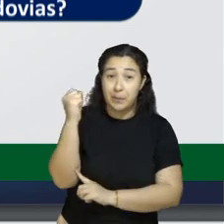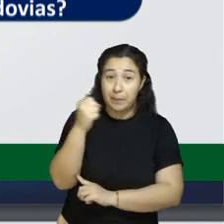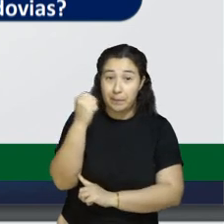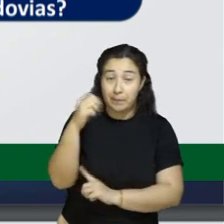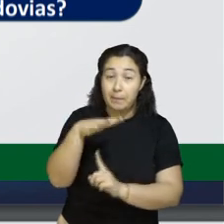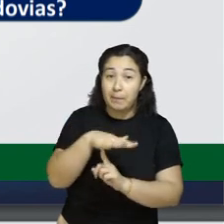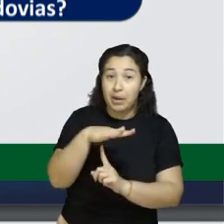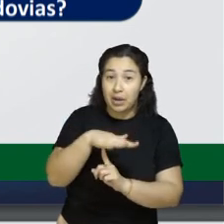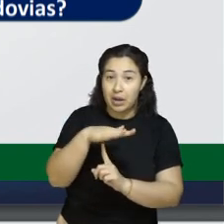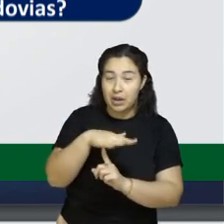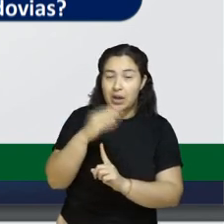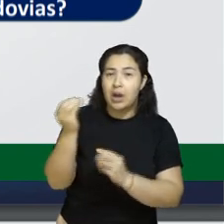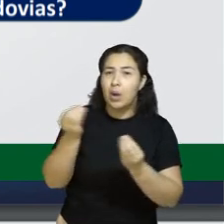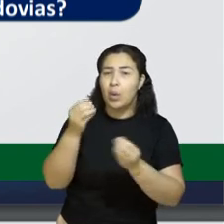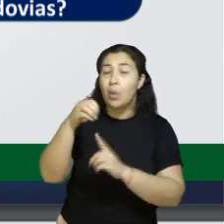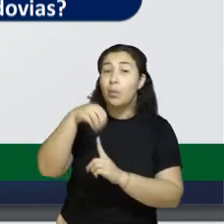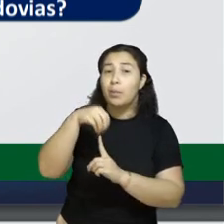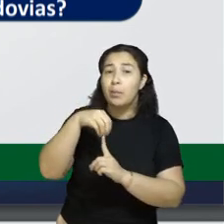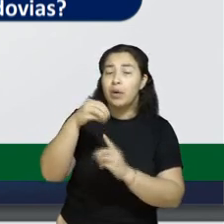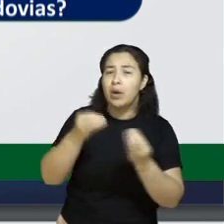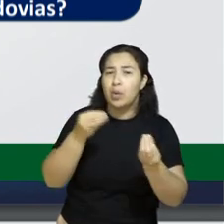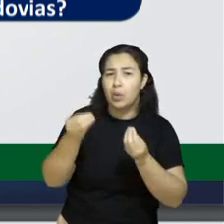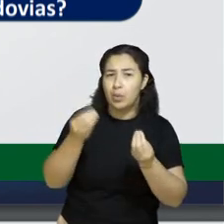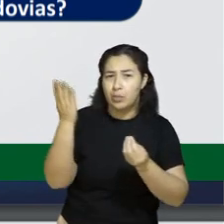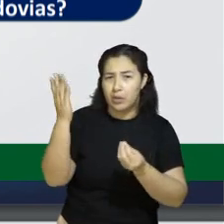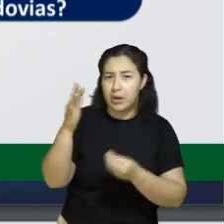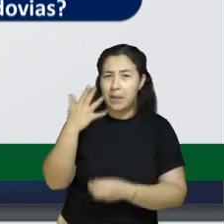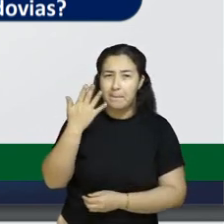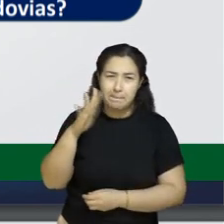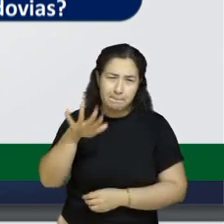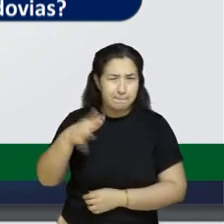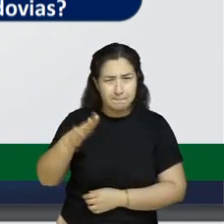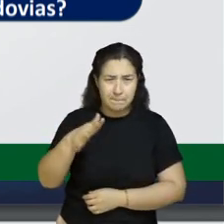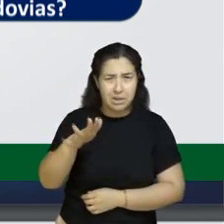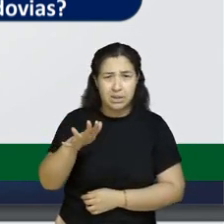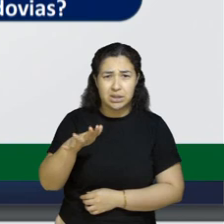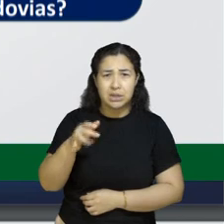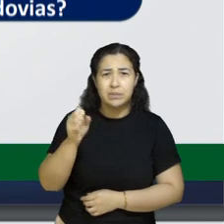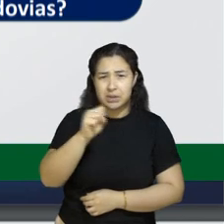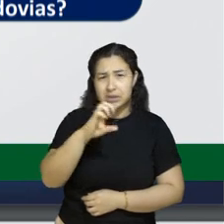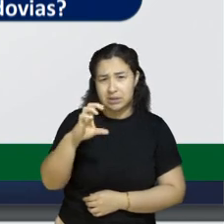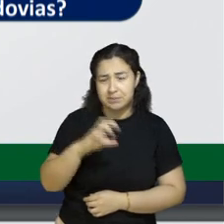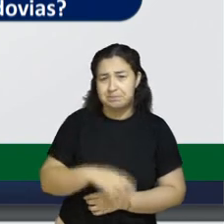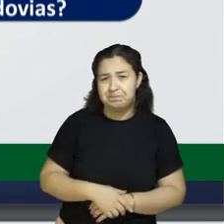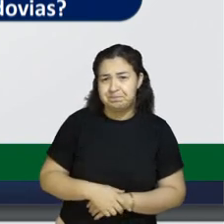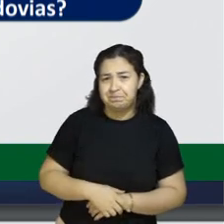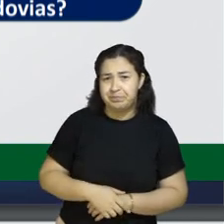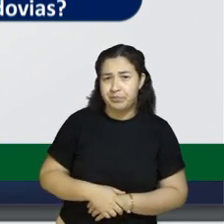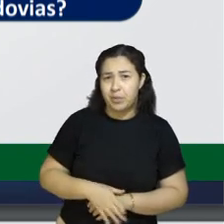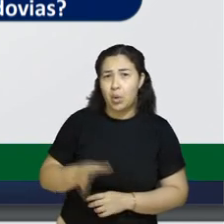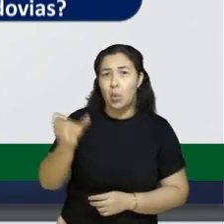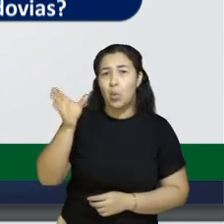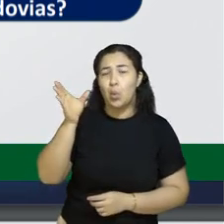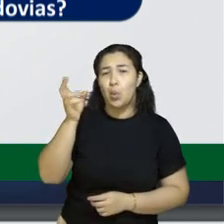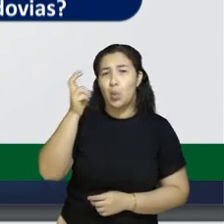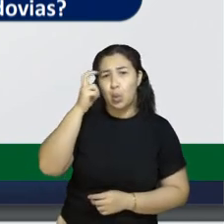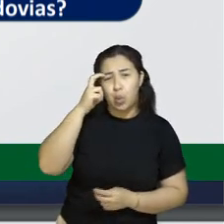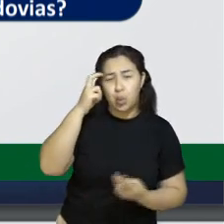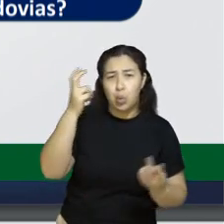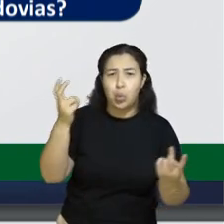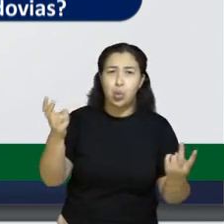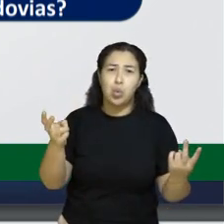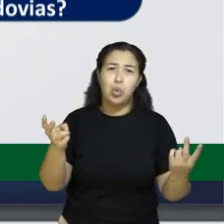ele se assemelha, de uma certa forma, com o estado de Santa Catarina, uma série de aspectos cultural, até pela